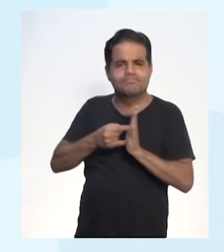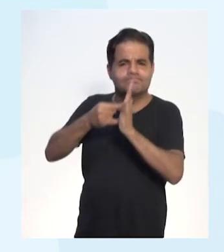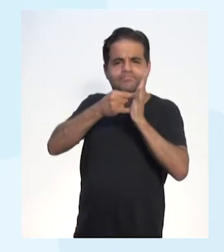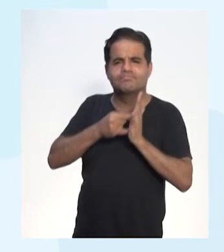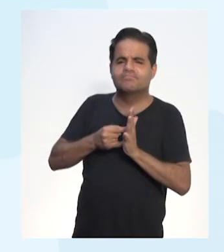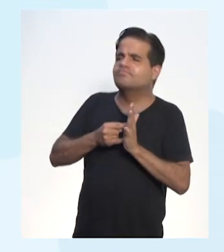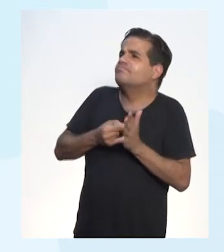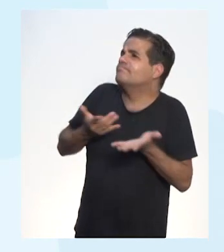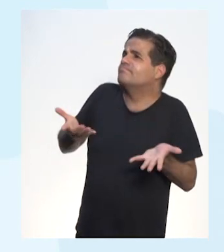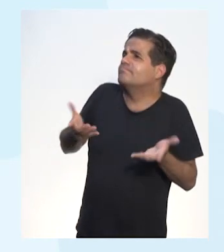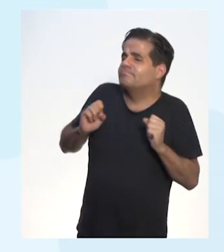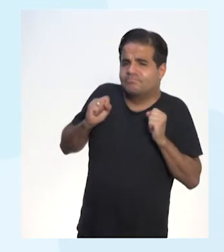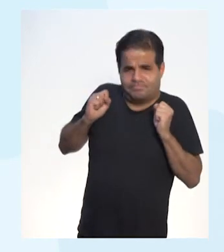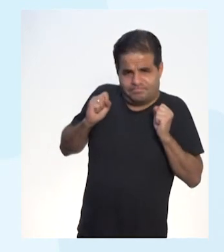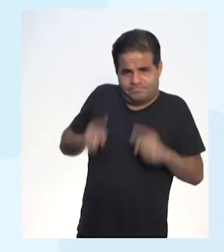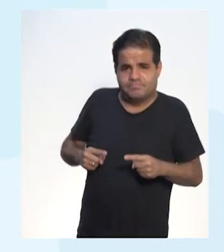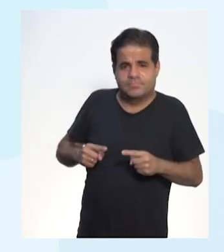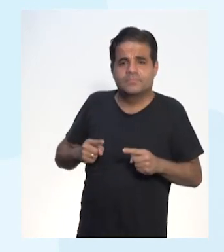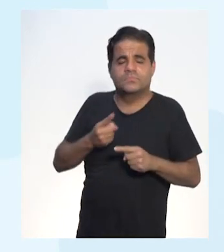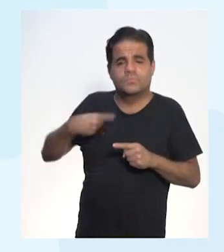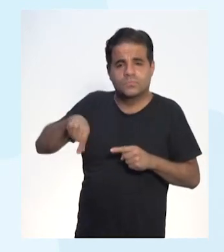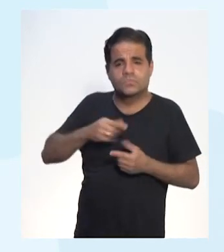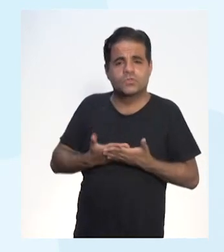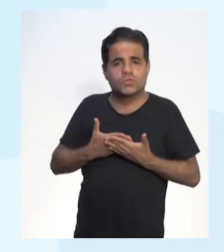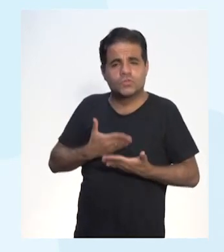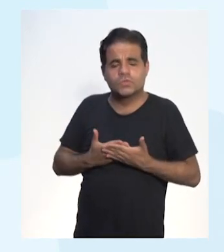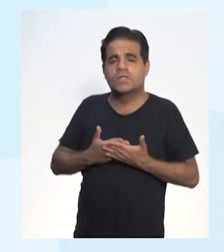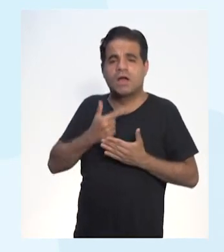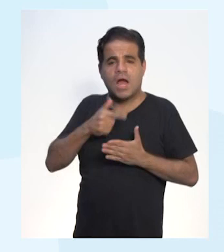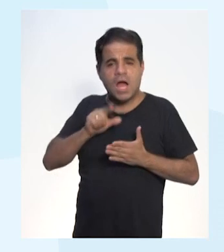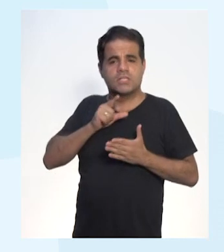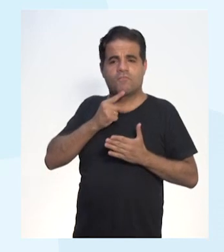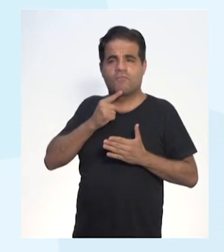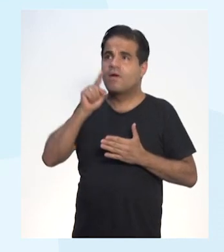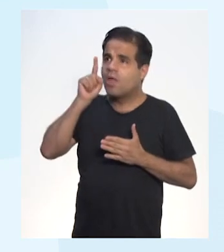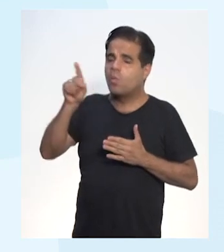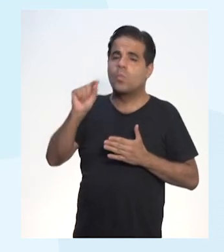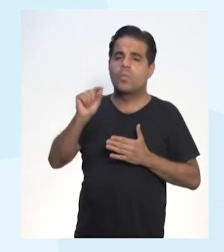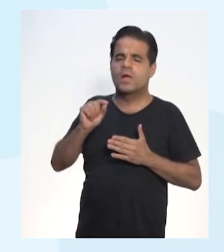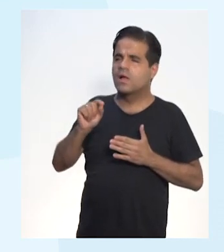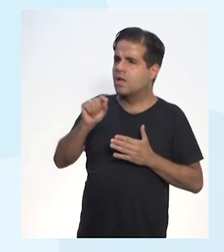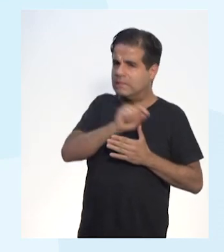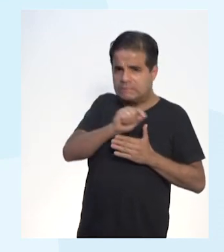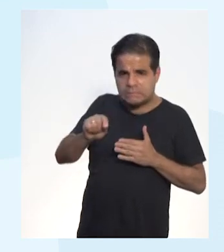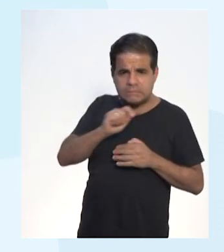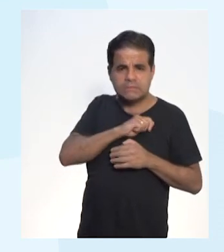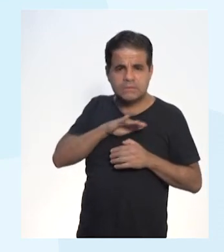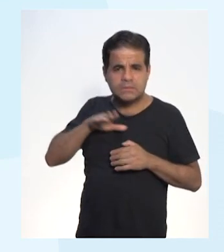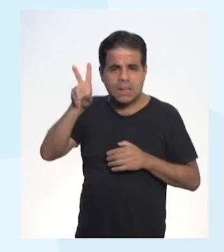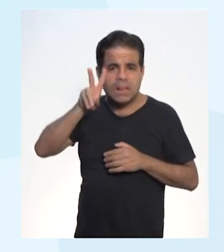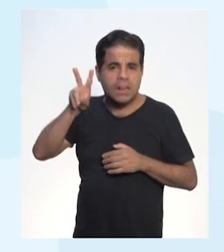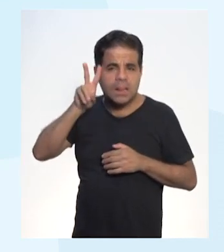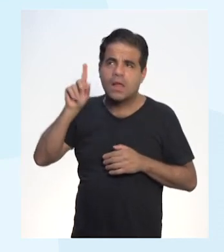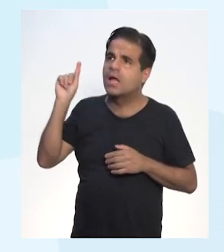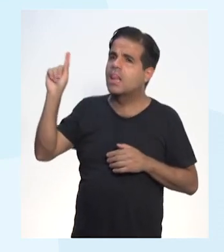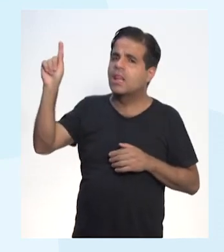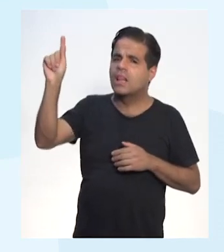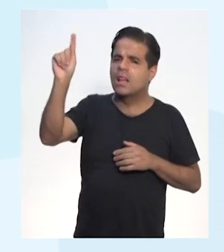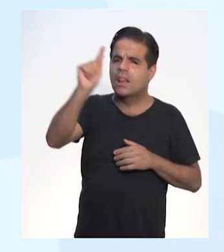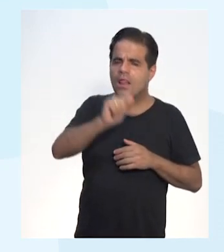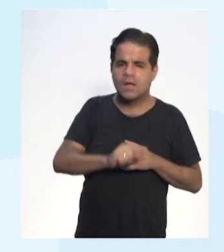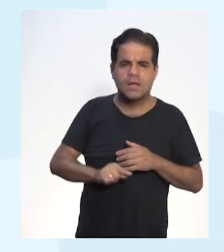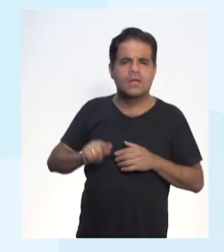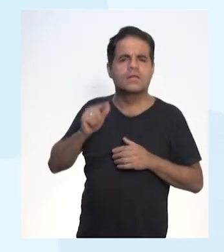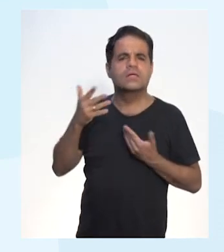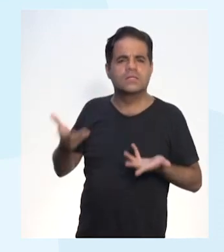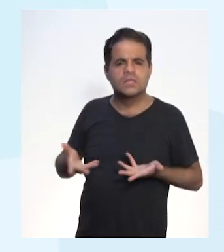O Giba, a gente podia até desafiar os nossos estudantes aqui antes de falar sobre ela. Né? Sim. Vamos ver, será que eles lembram? Qual dessas... Isso aí, um copo,